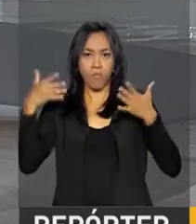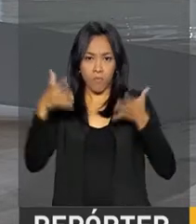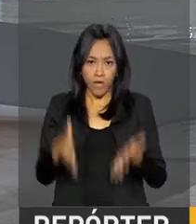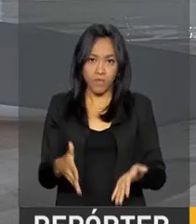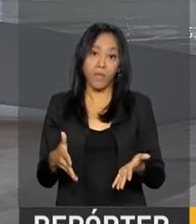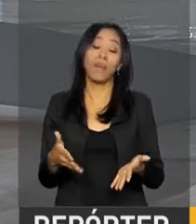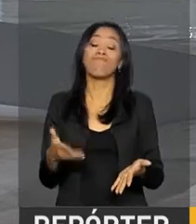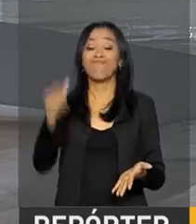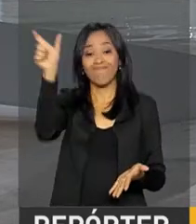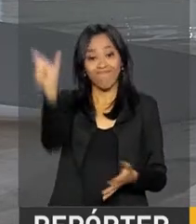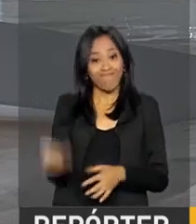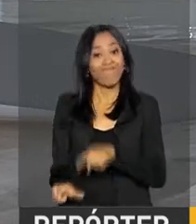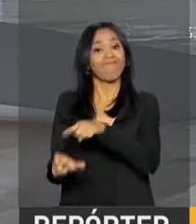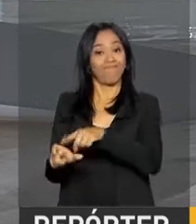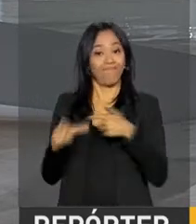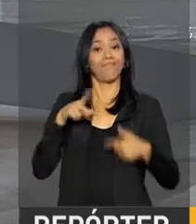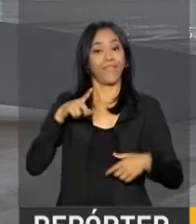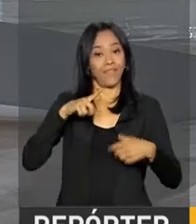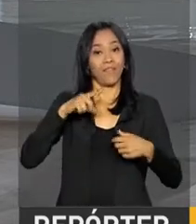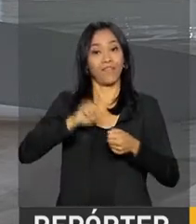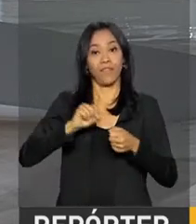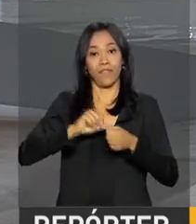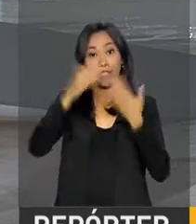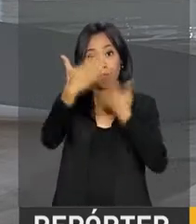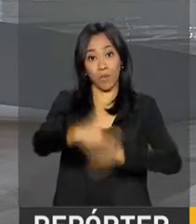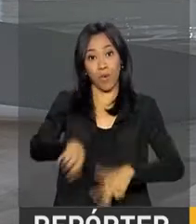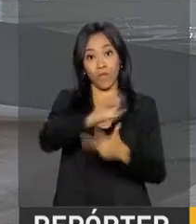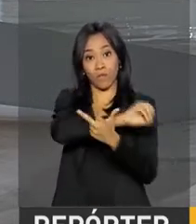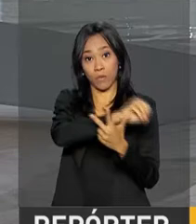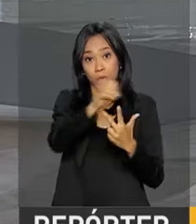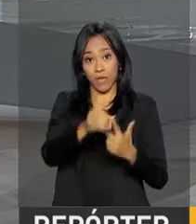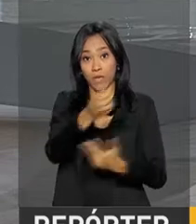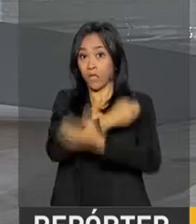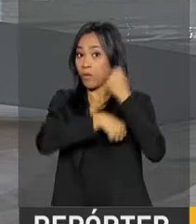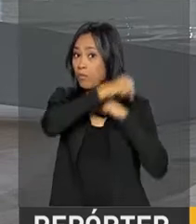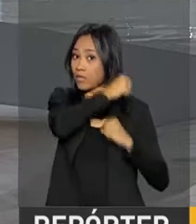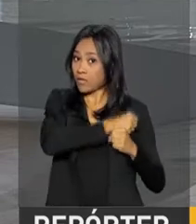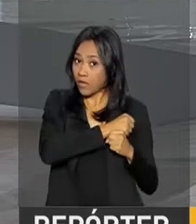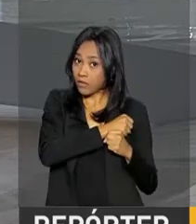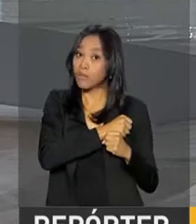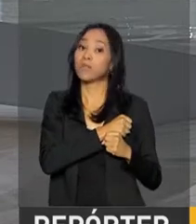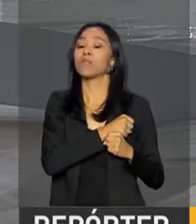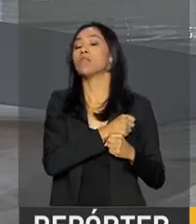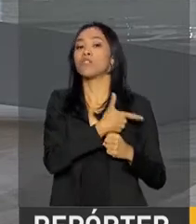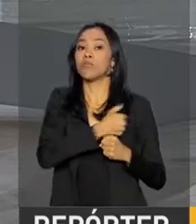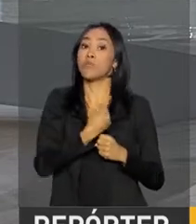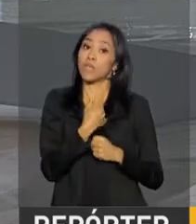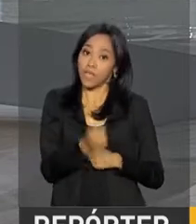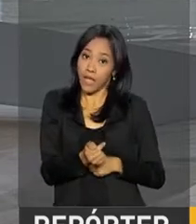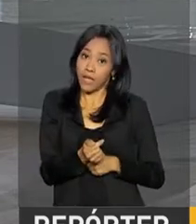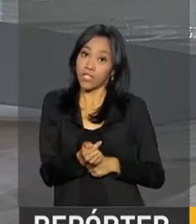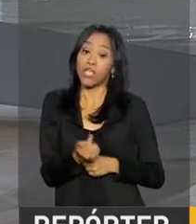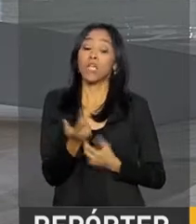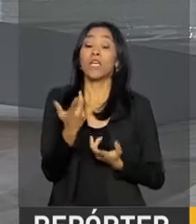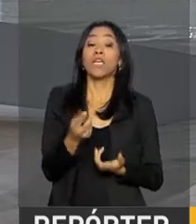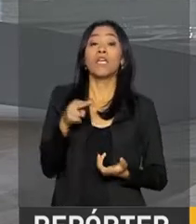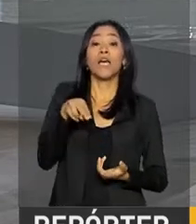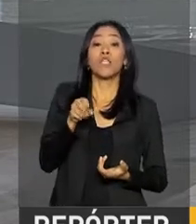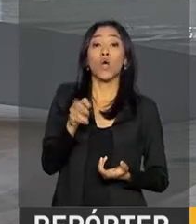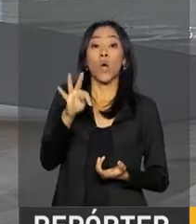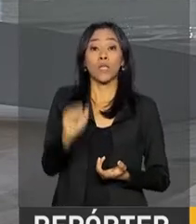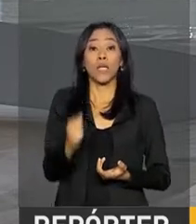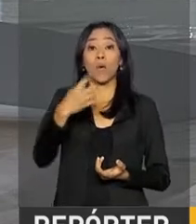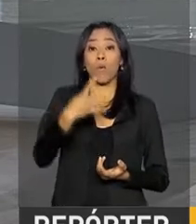preciso que o candidato tenha feito o Enem do ano passado, de 2017, e ter tirado nota mínima de